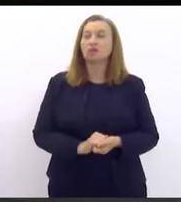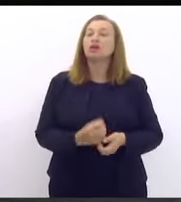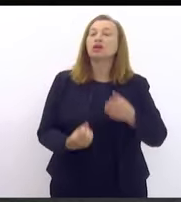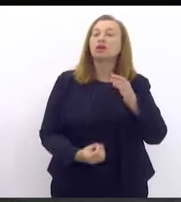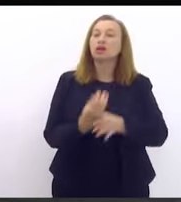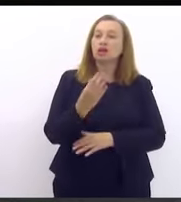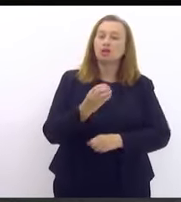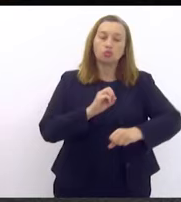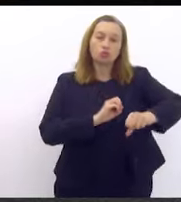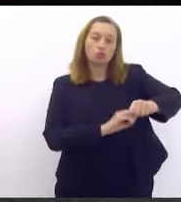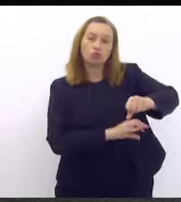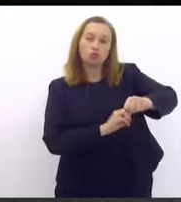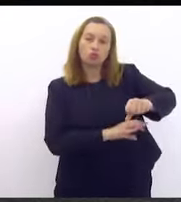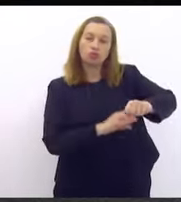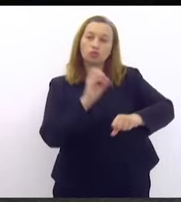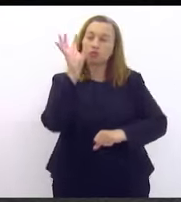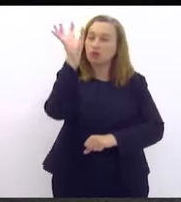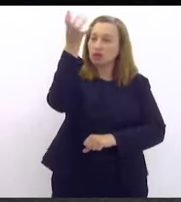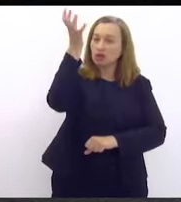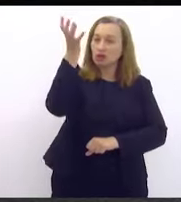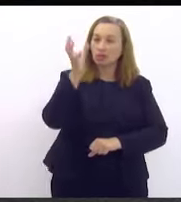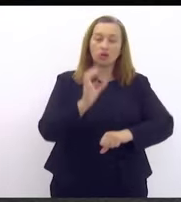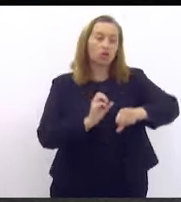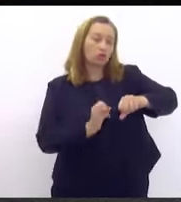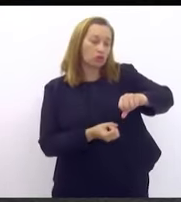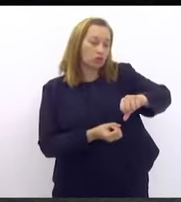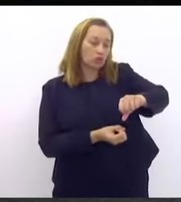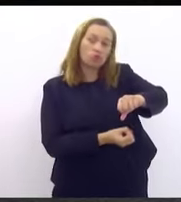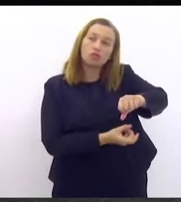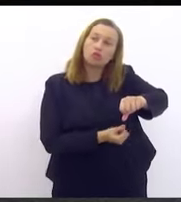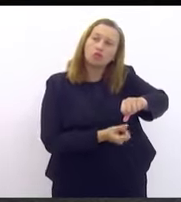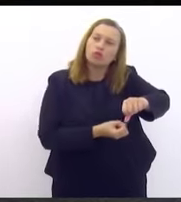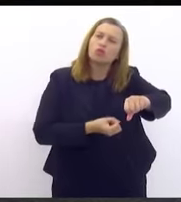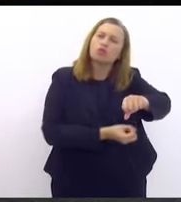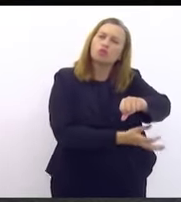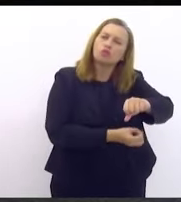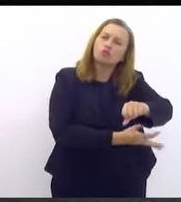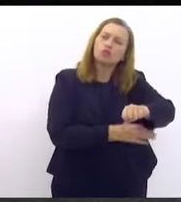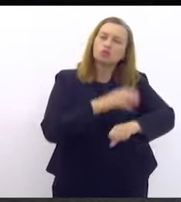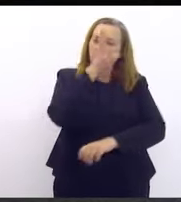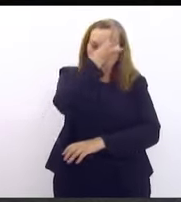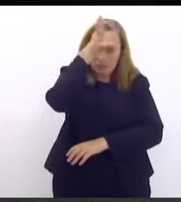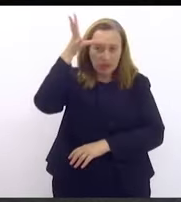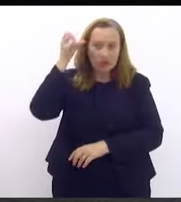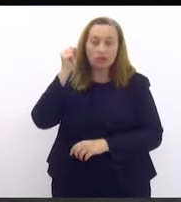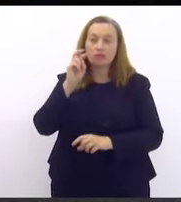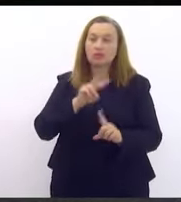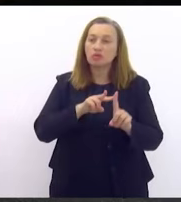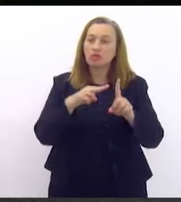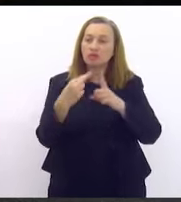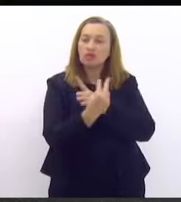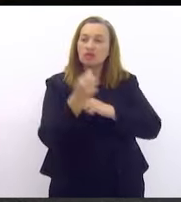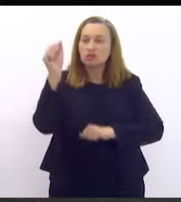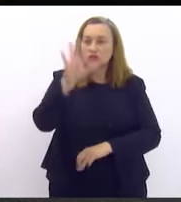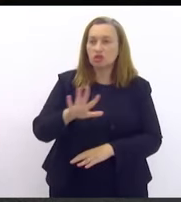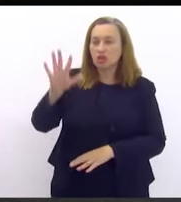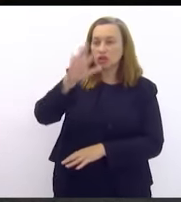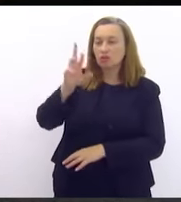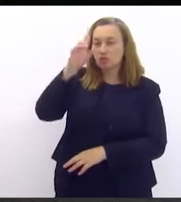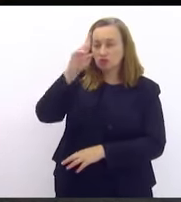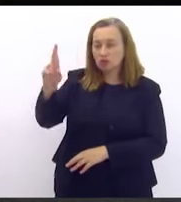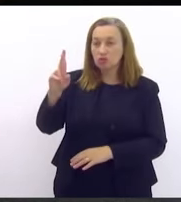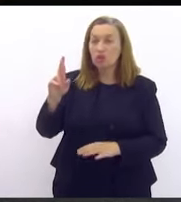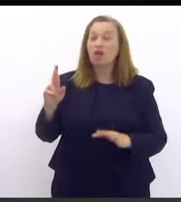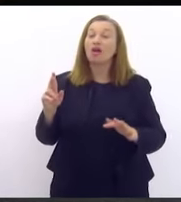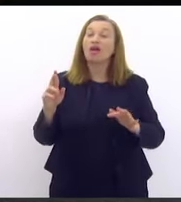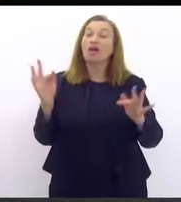Fundo Clima, o Fundo Amazônia. Não basta reprimir, você tem que ter uma visão geral, e Vossa Excelência é muito feliz quando diz